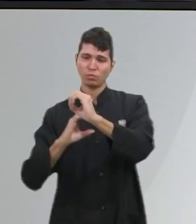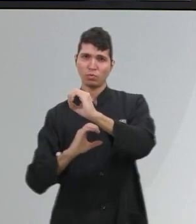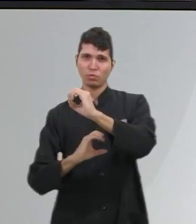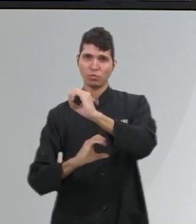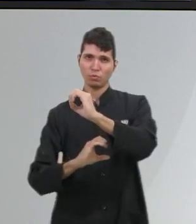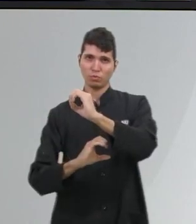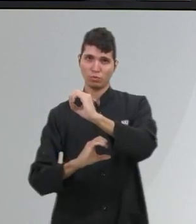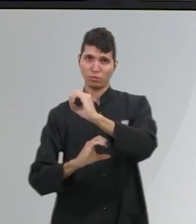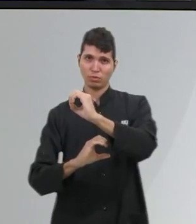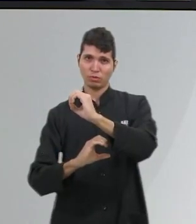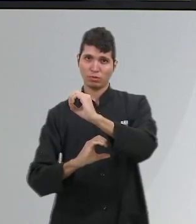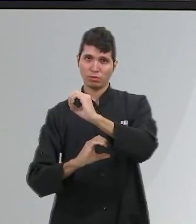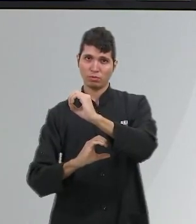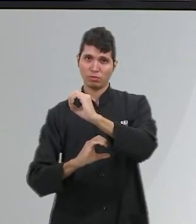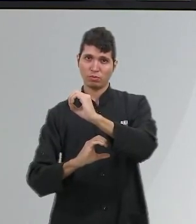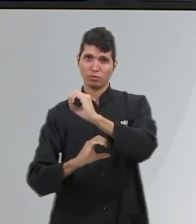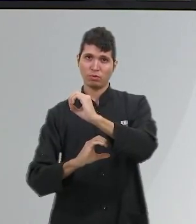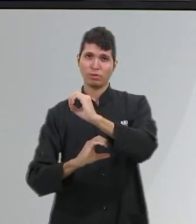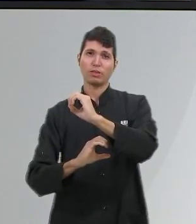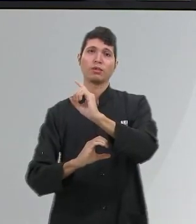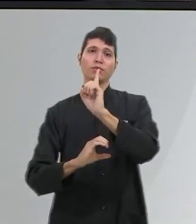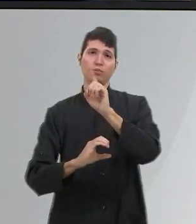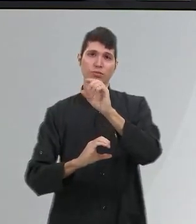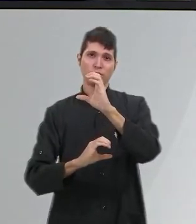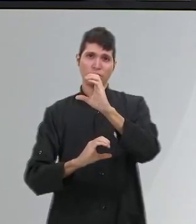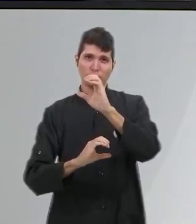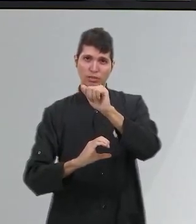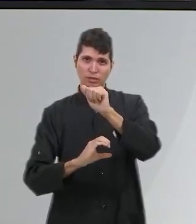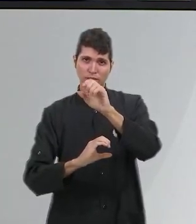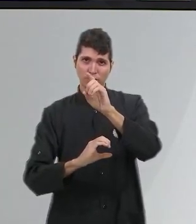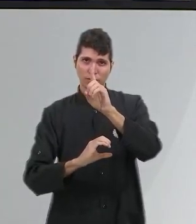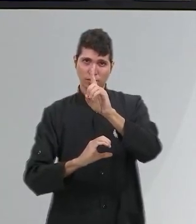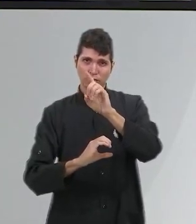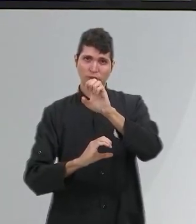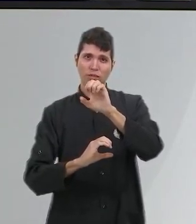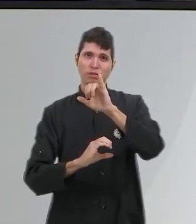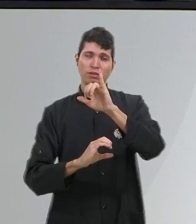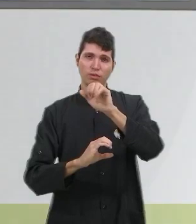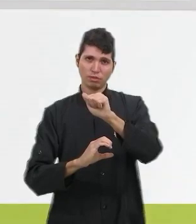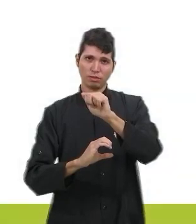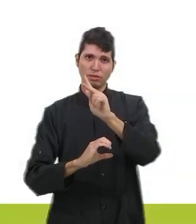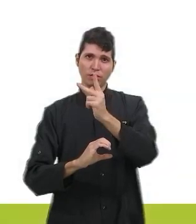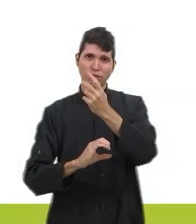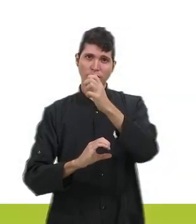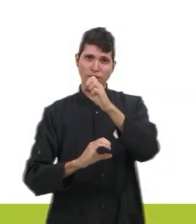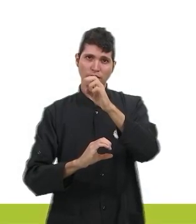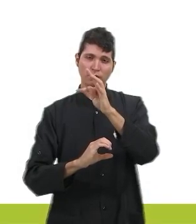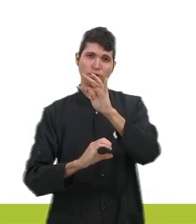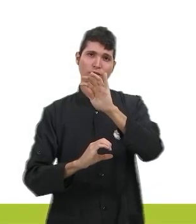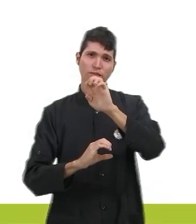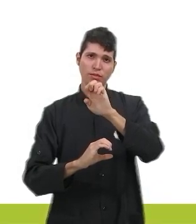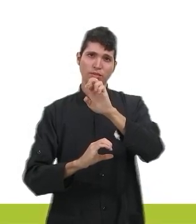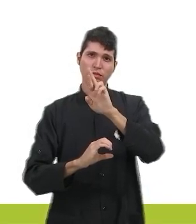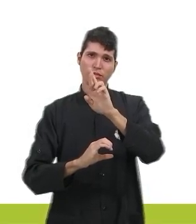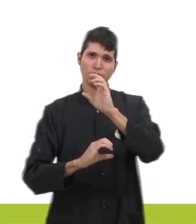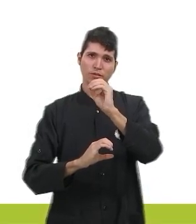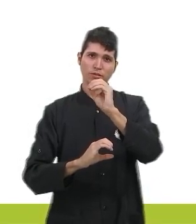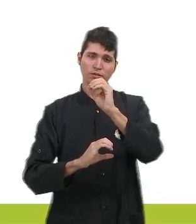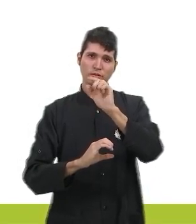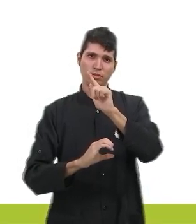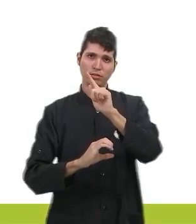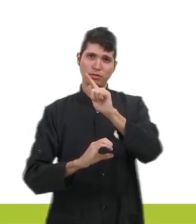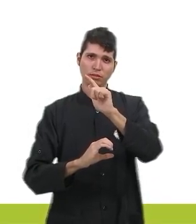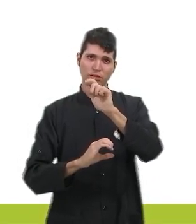vamos chamar essa estrutura de cadeia heterogênea. Então, vamos colocar aqui exemplo para